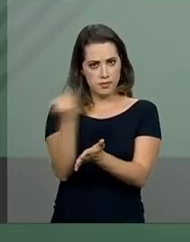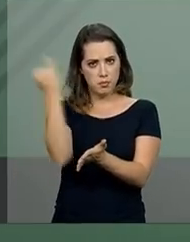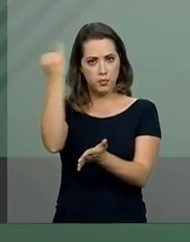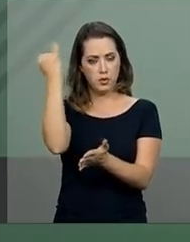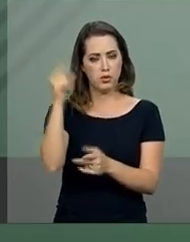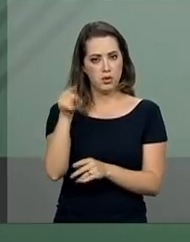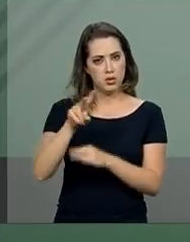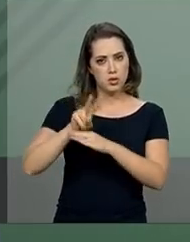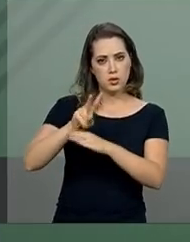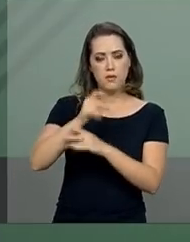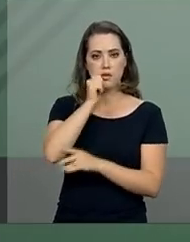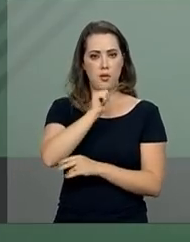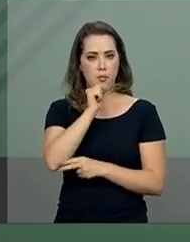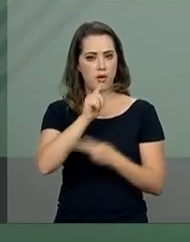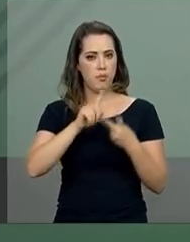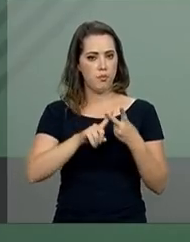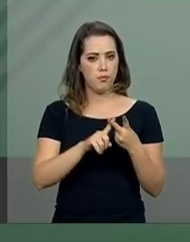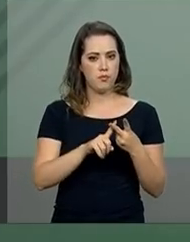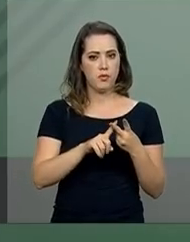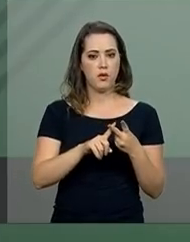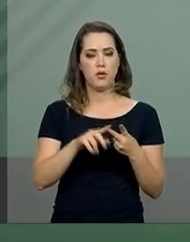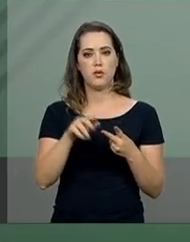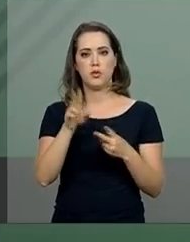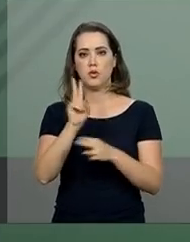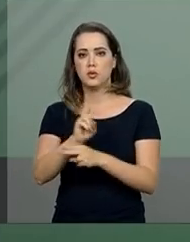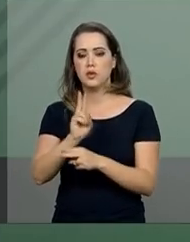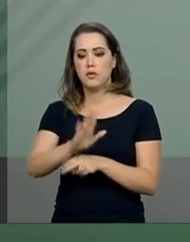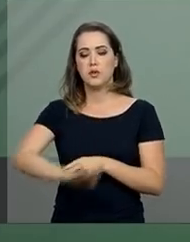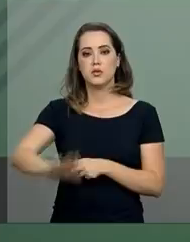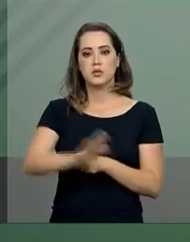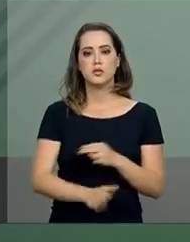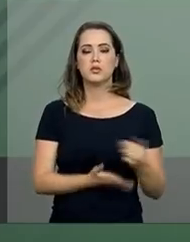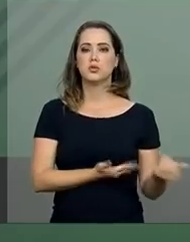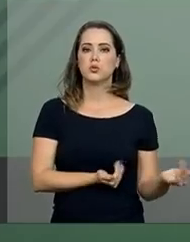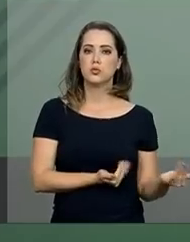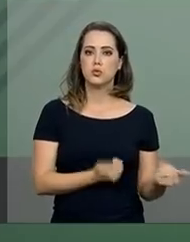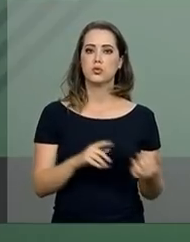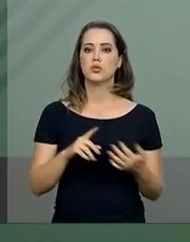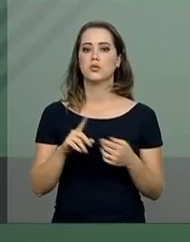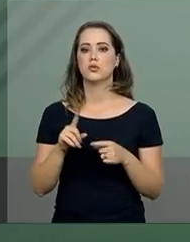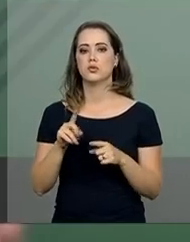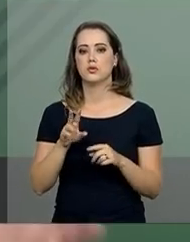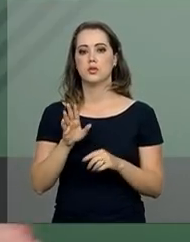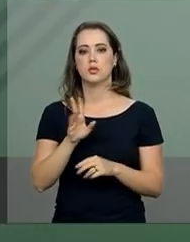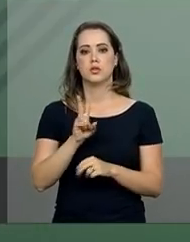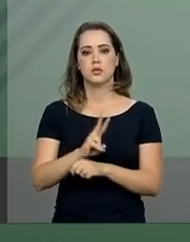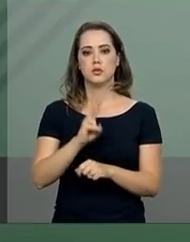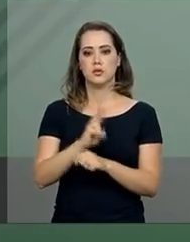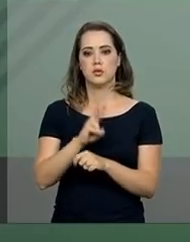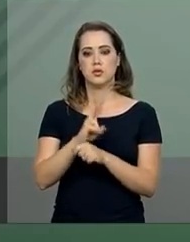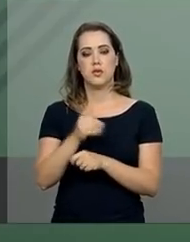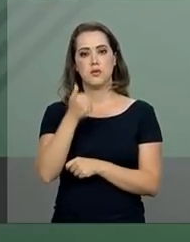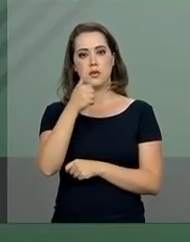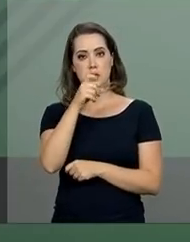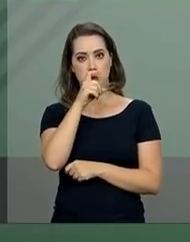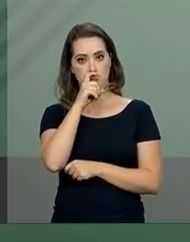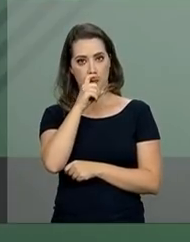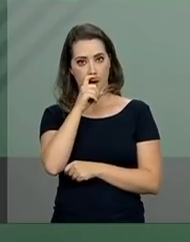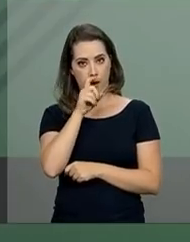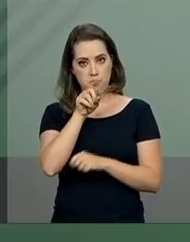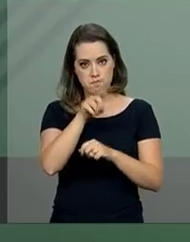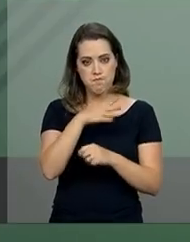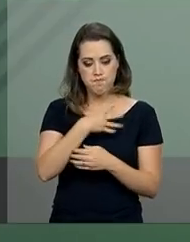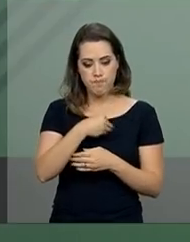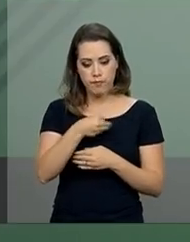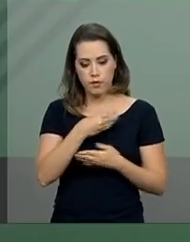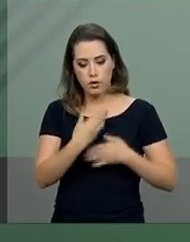defesa da mulher em defesa da infância da juventude em defesa da paternidade no que diz respeito